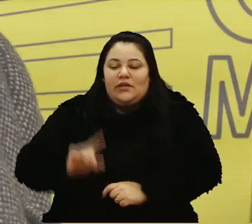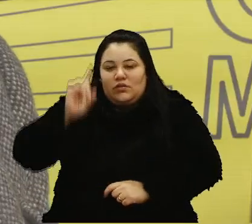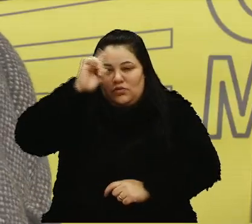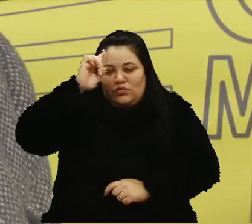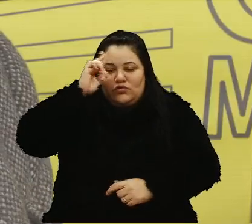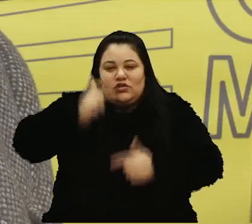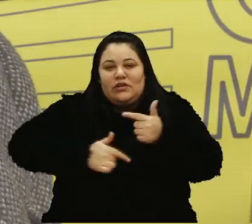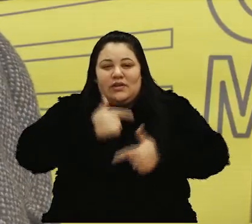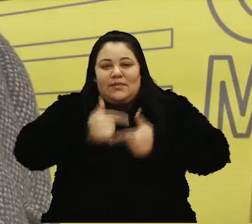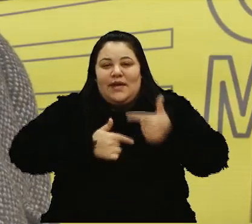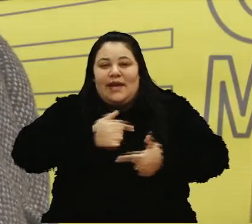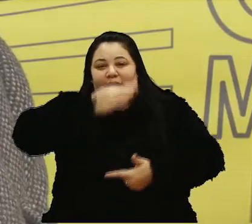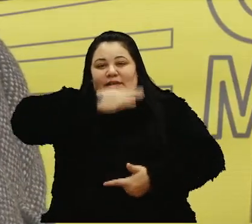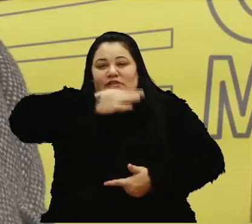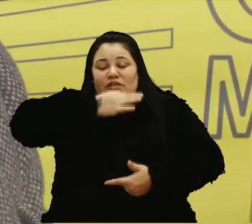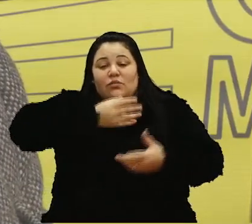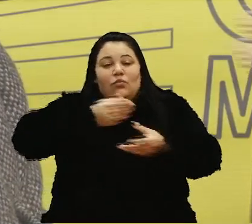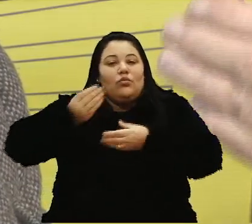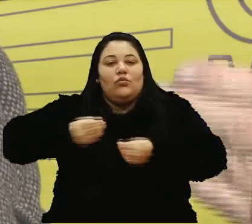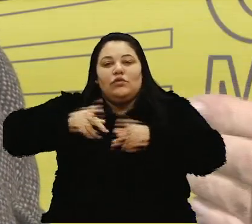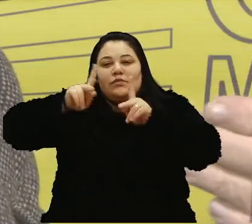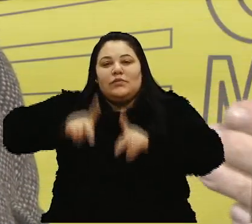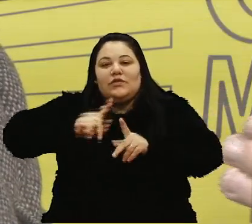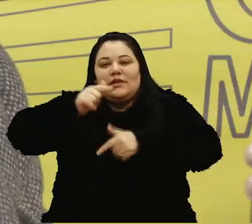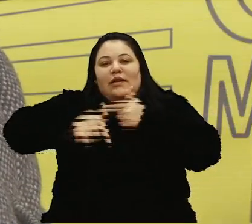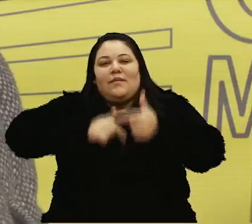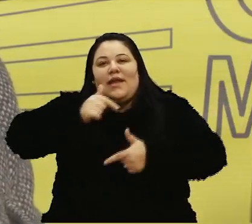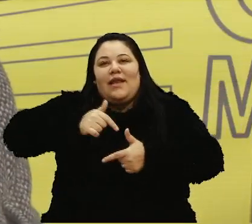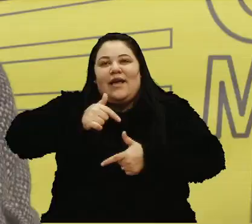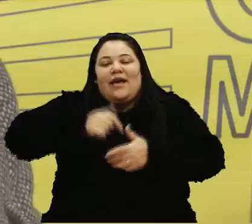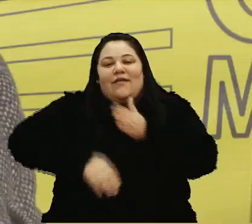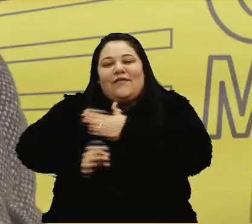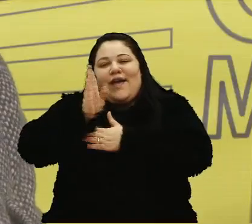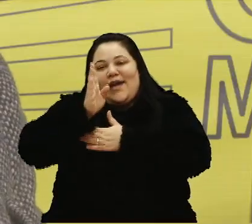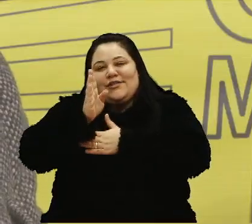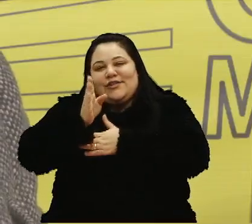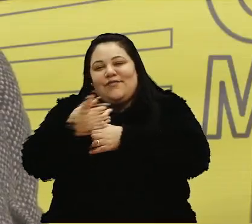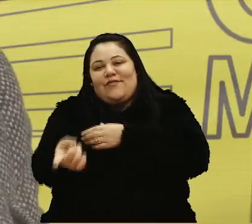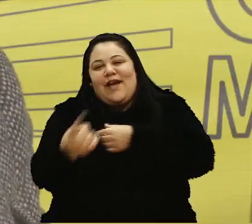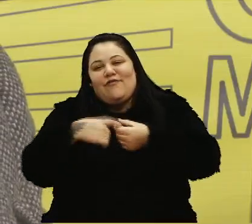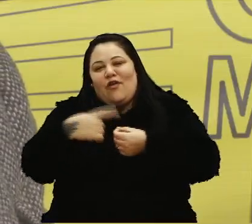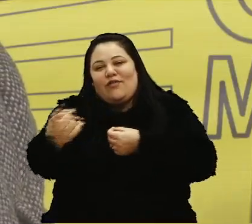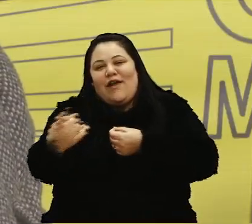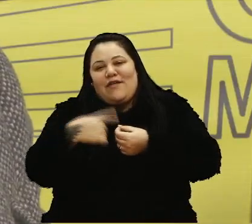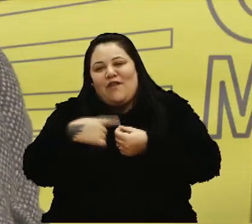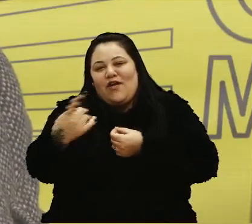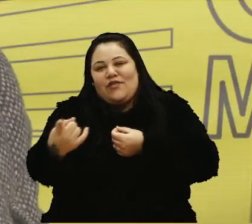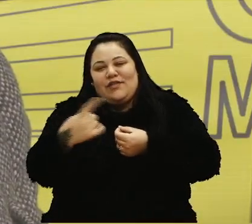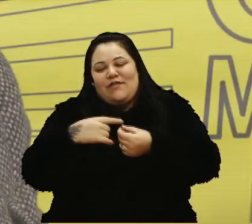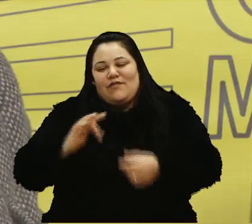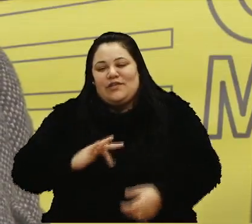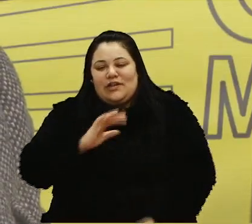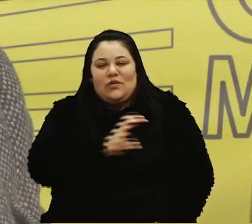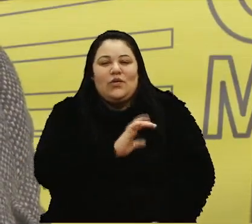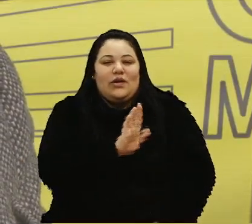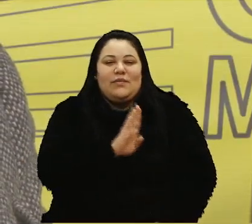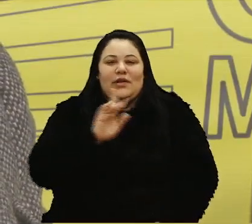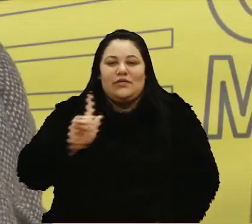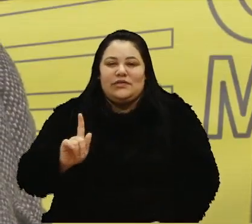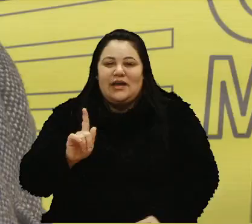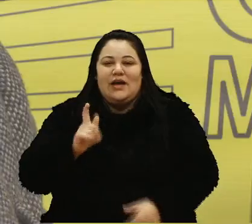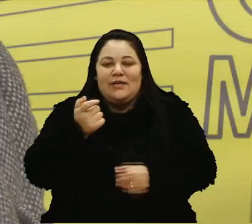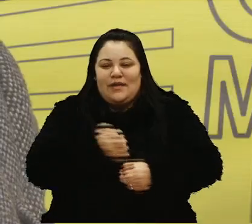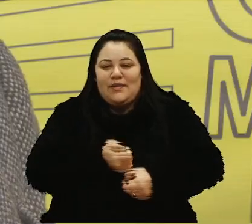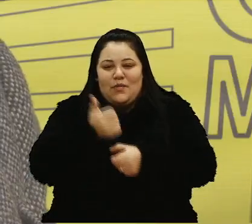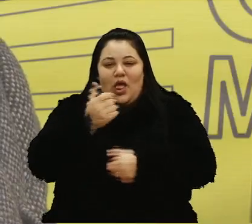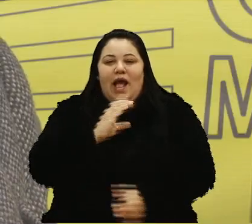Caxias e muitas pessoas vão de Caxias trabalhar em Farroupilha? Estou dando um exemplo, vale para Flores da Cunha, vale para Bento Gonçalves, para Garibaldi, para